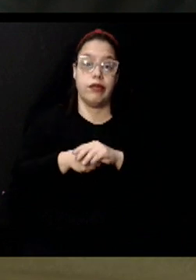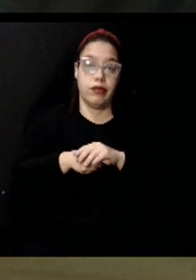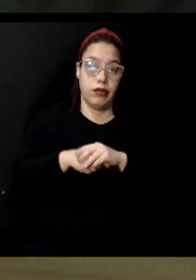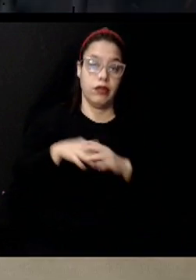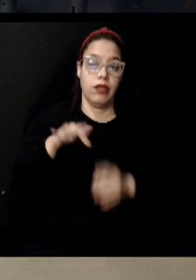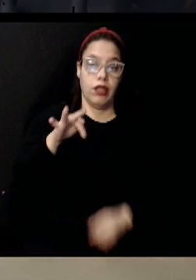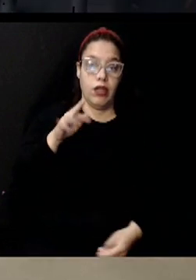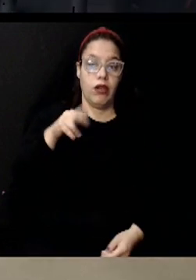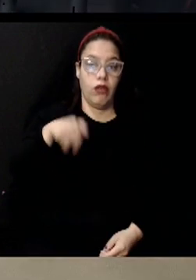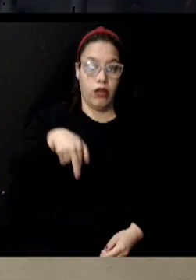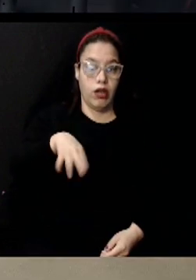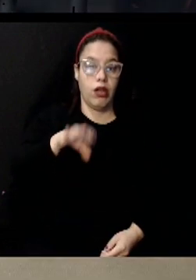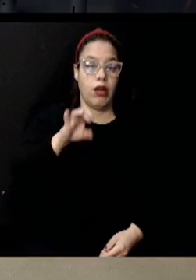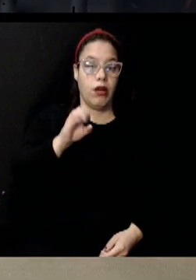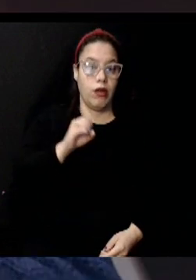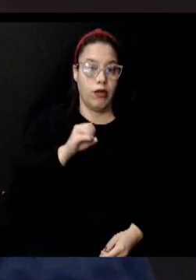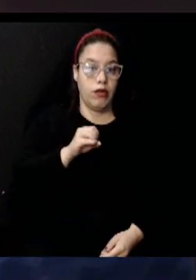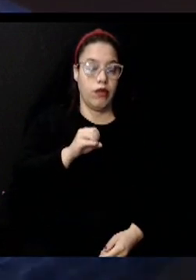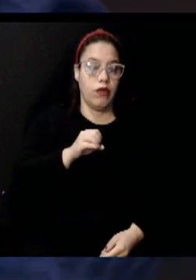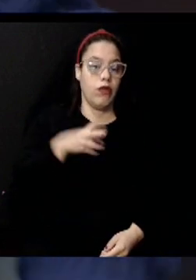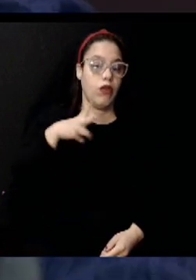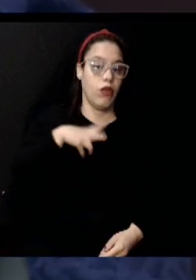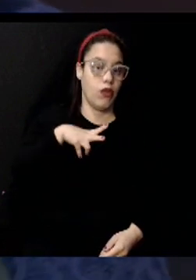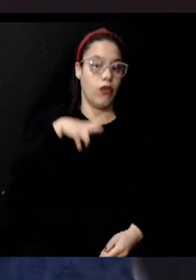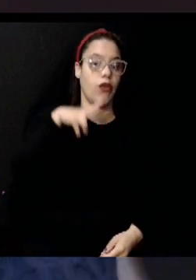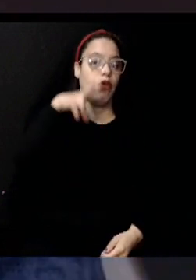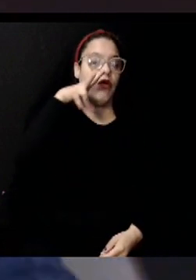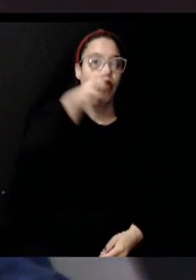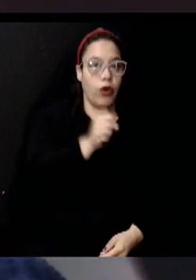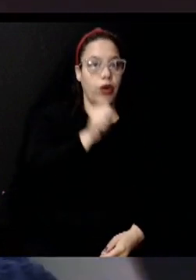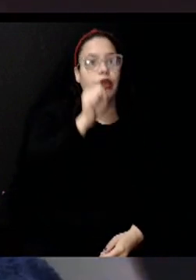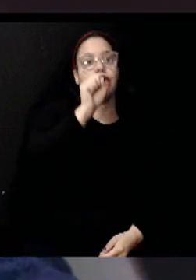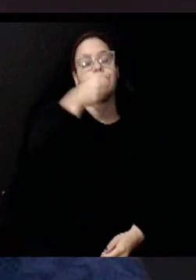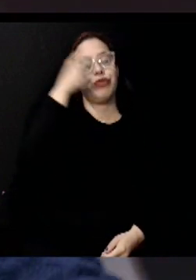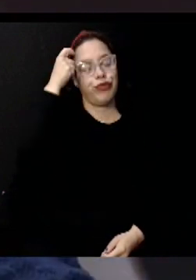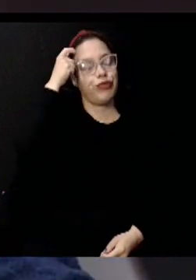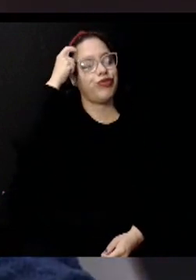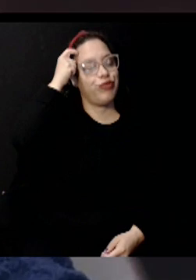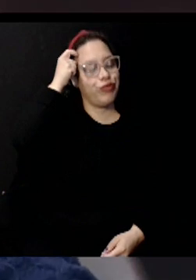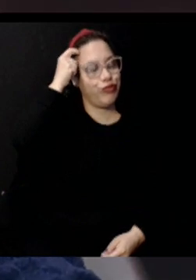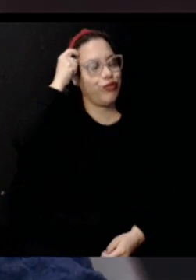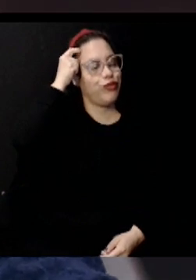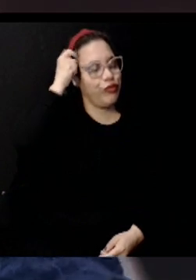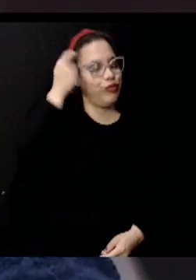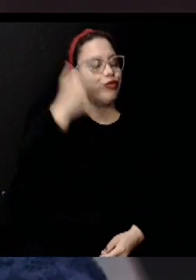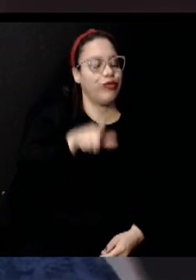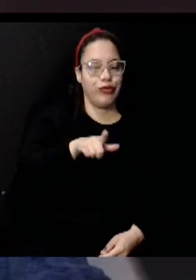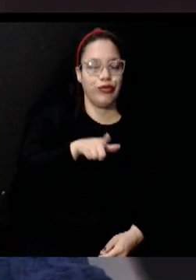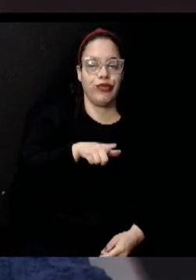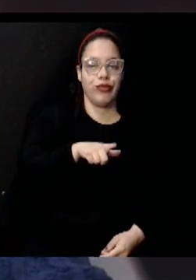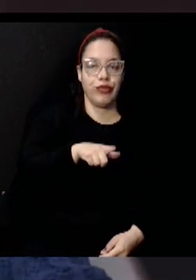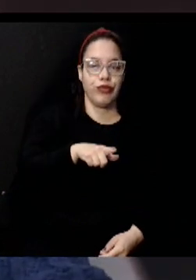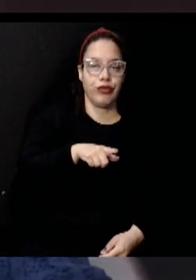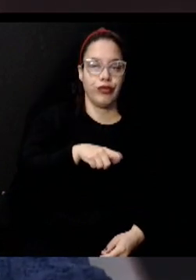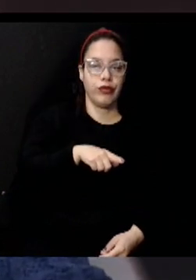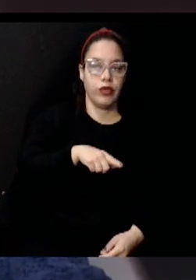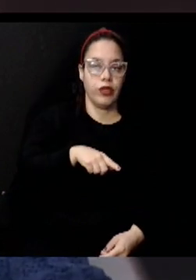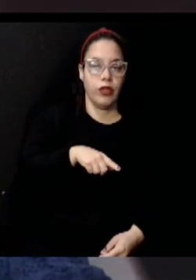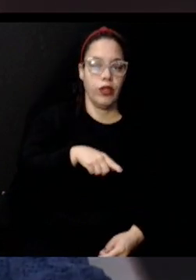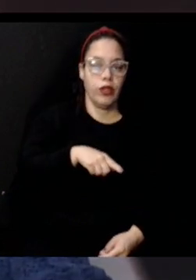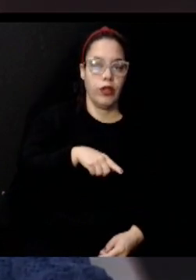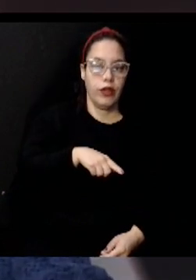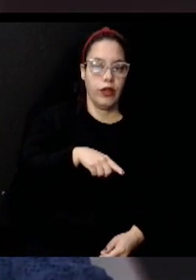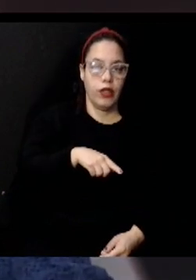Estão. Reforçam isso, a gente vê é exatamente isso. Você tem alguns, perfis